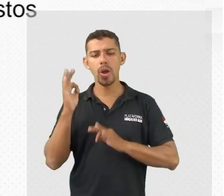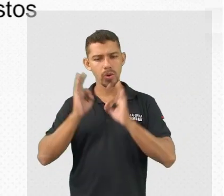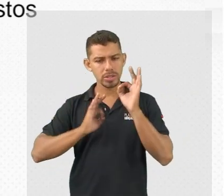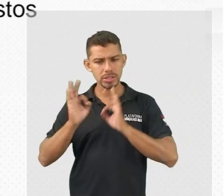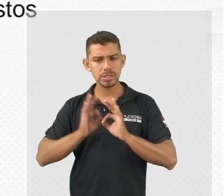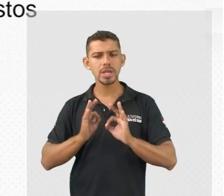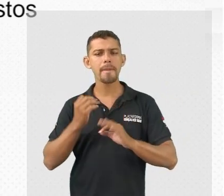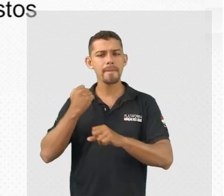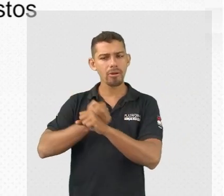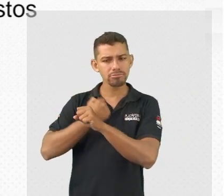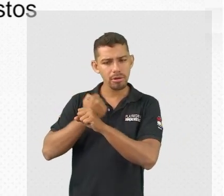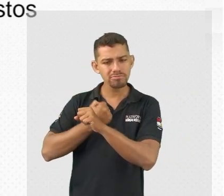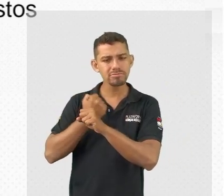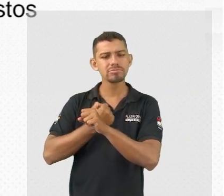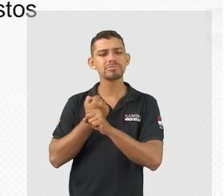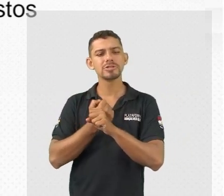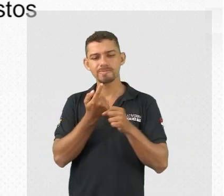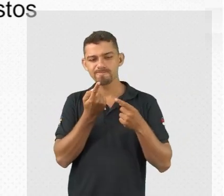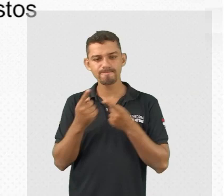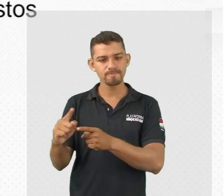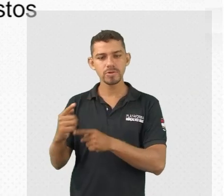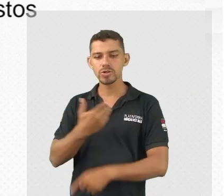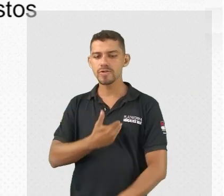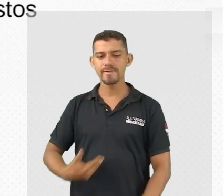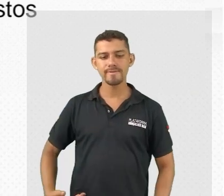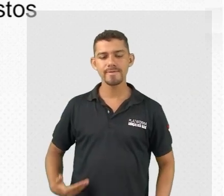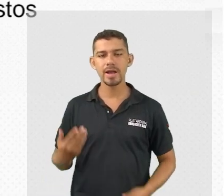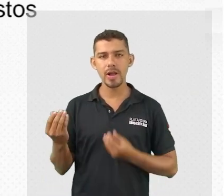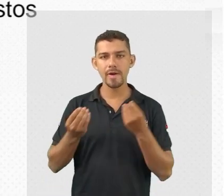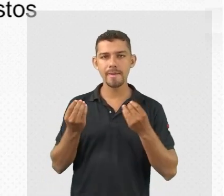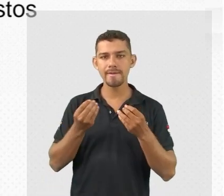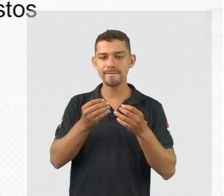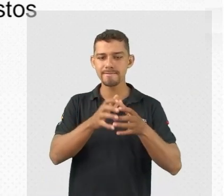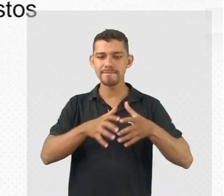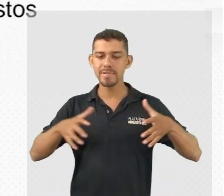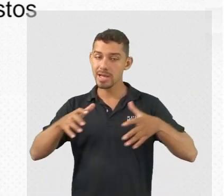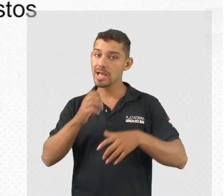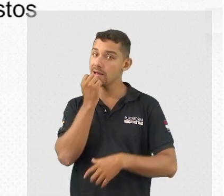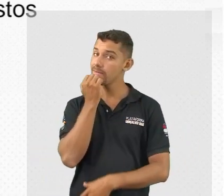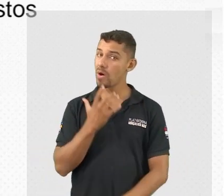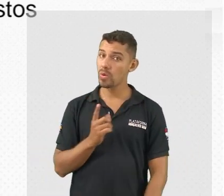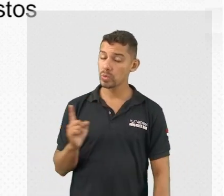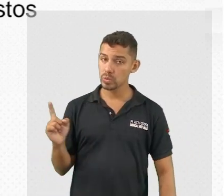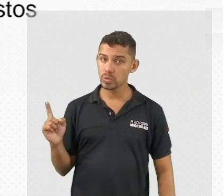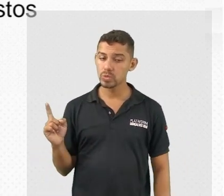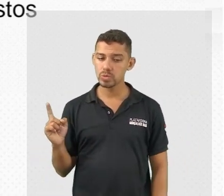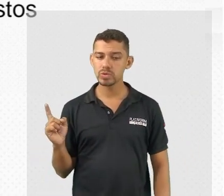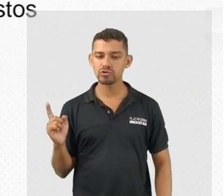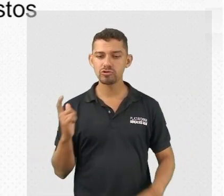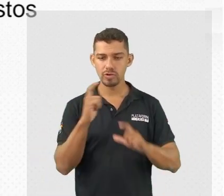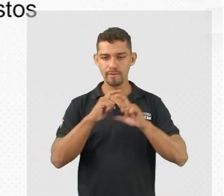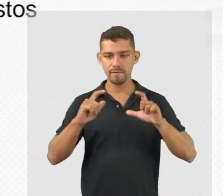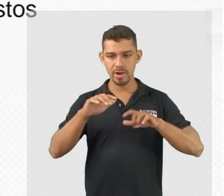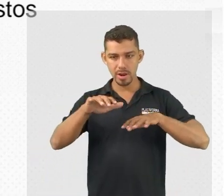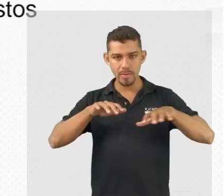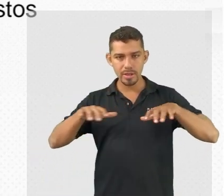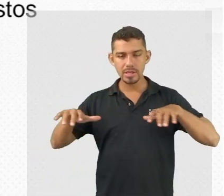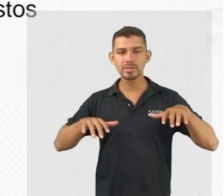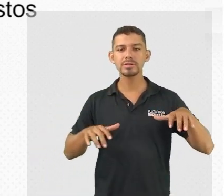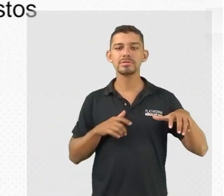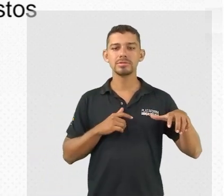organizem protestos e pressionem governantes de forma descentralizada. Esse é o lado positivo, né, dessa fragmentação e